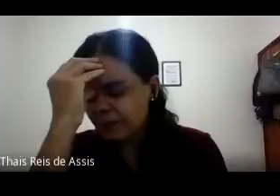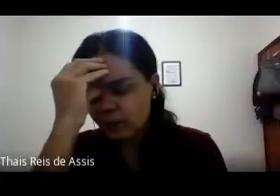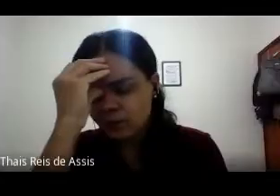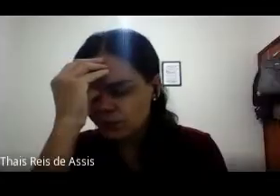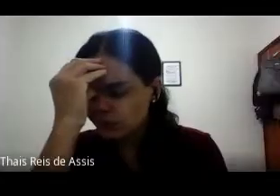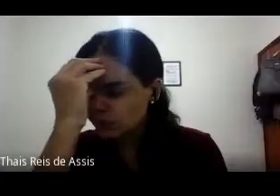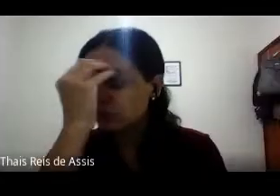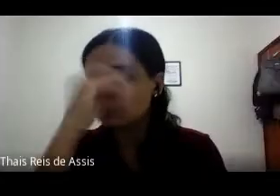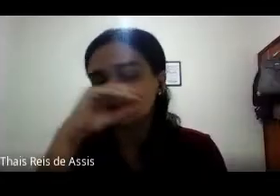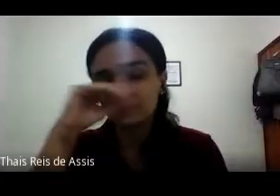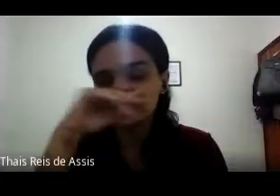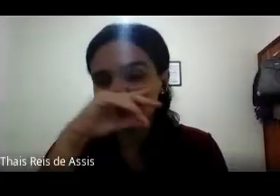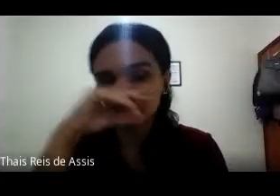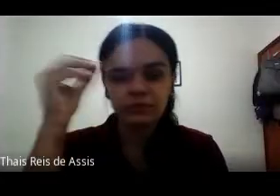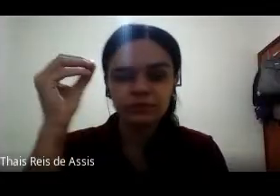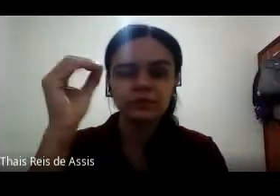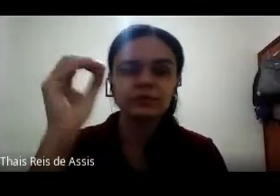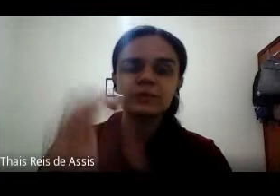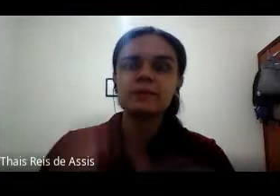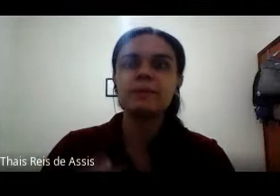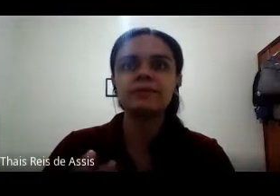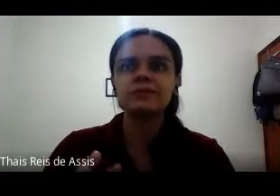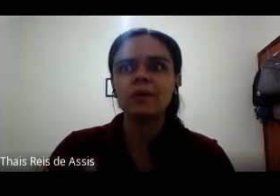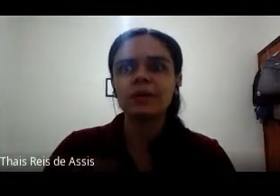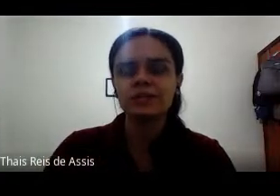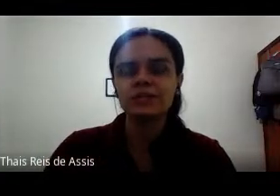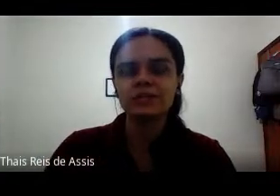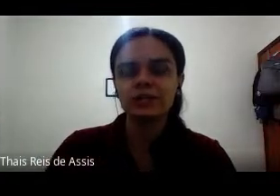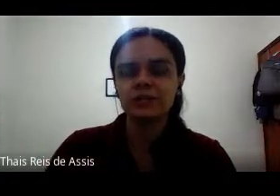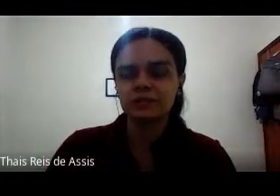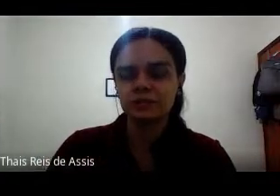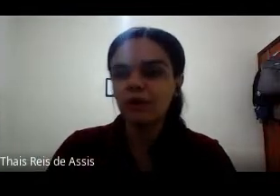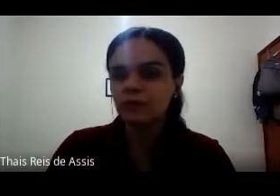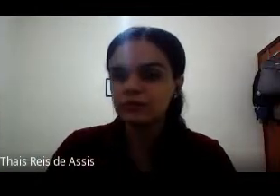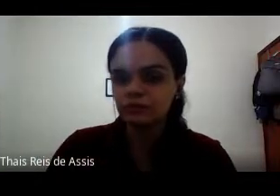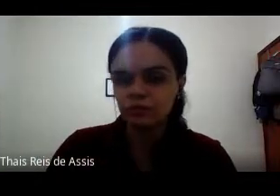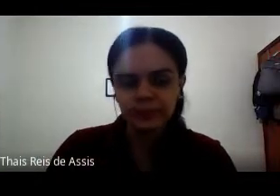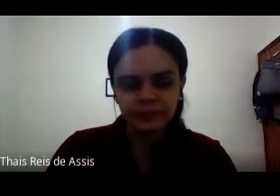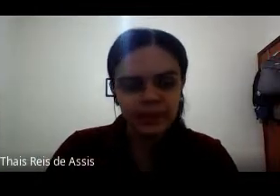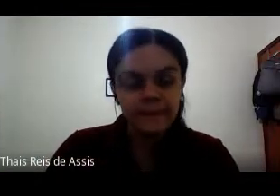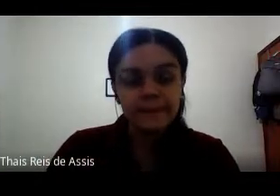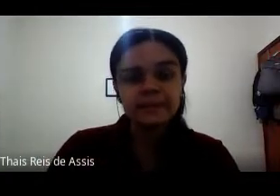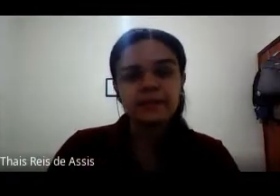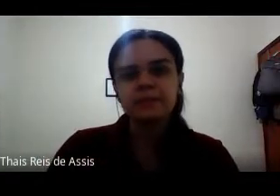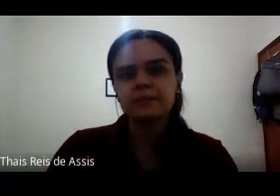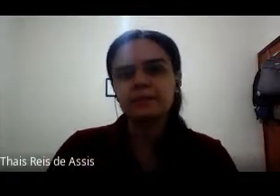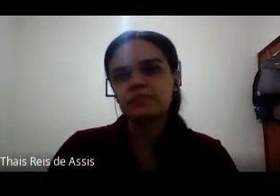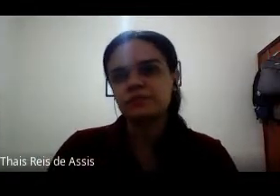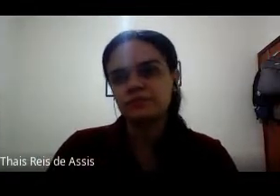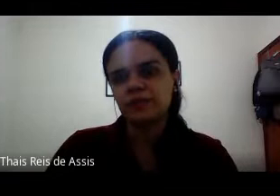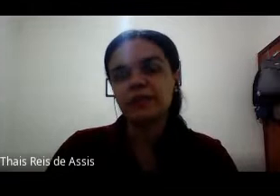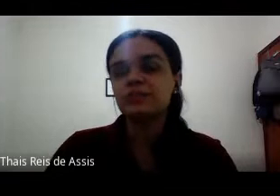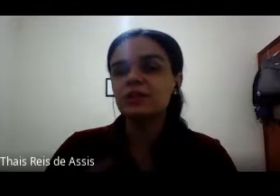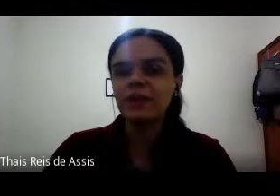Sim. É muito, muito, muito, muito, muito, muito, muito isso. O papel da escola, gente, né, da nossa atual conjuntura, pensando em uma